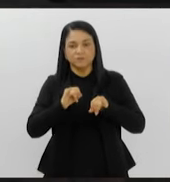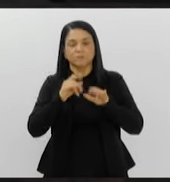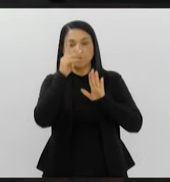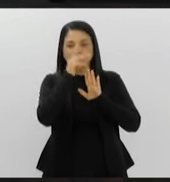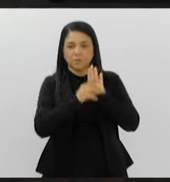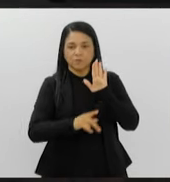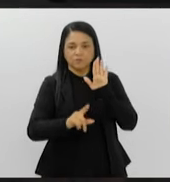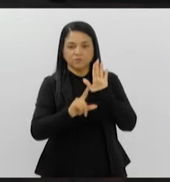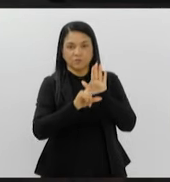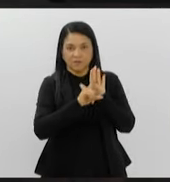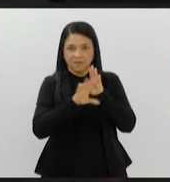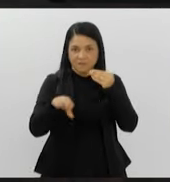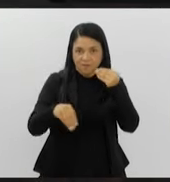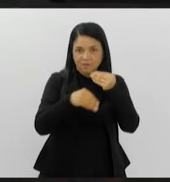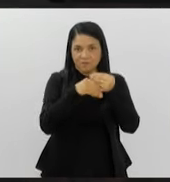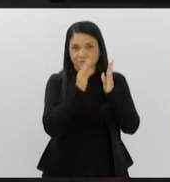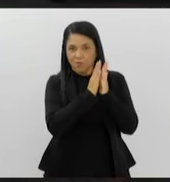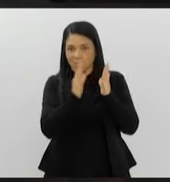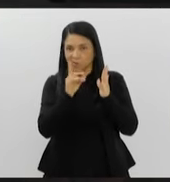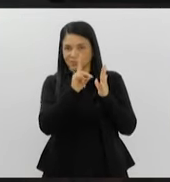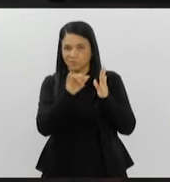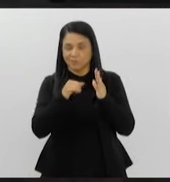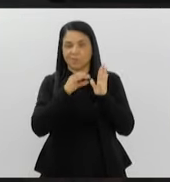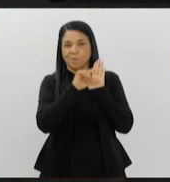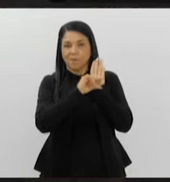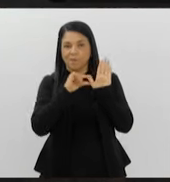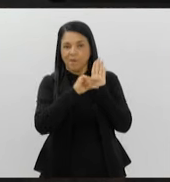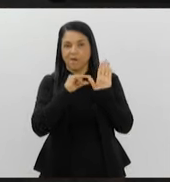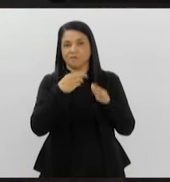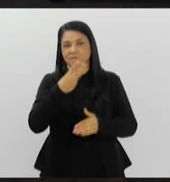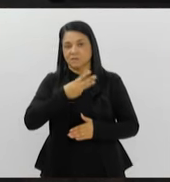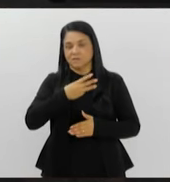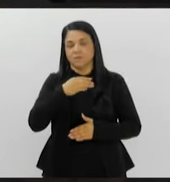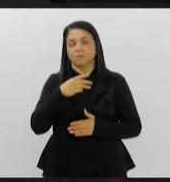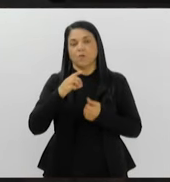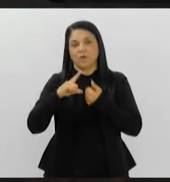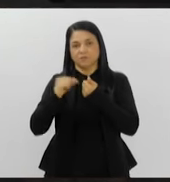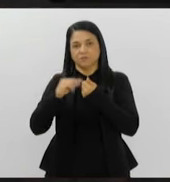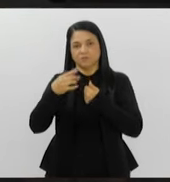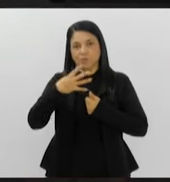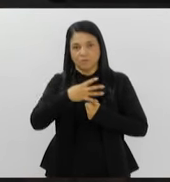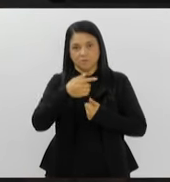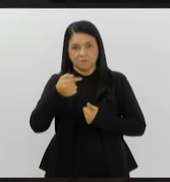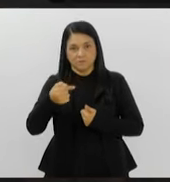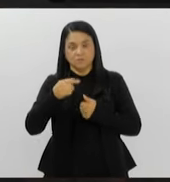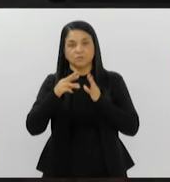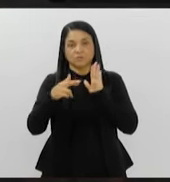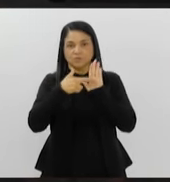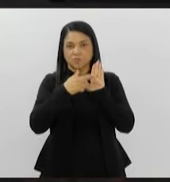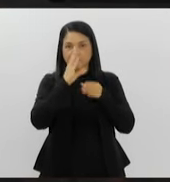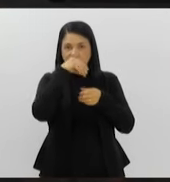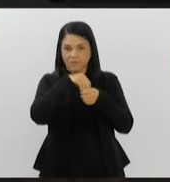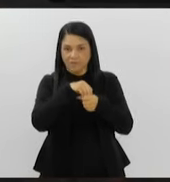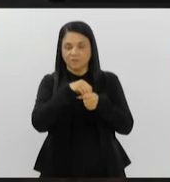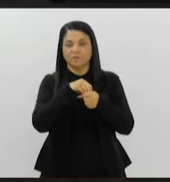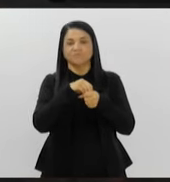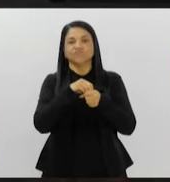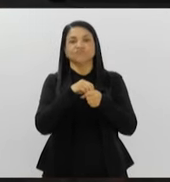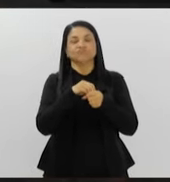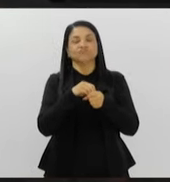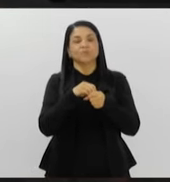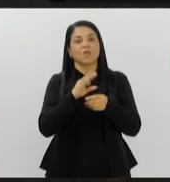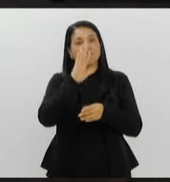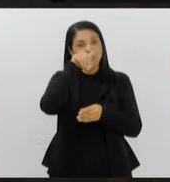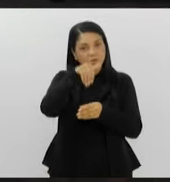Anuncio, incluídos na ordem do dia, de acordo com o parágrafo 3º do artigo 47 do Regimento Interno, em tramitação ordinária,